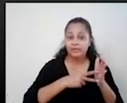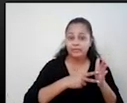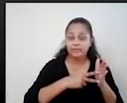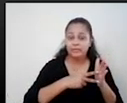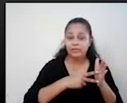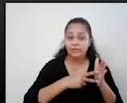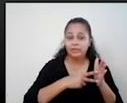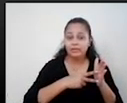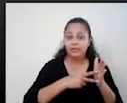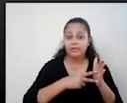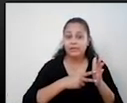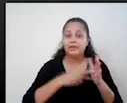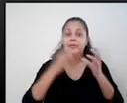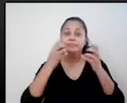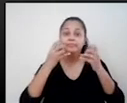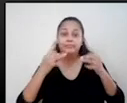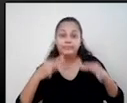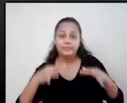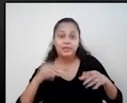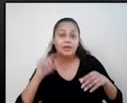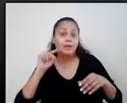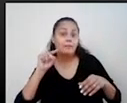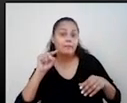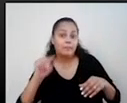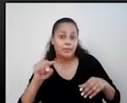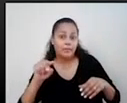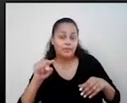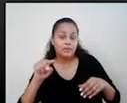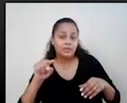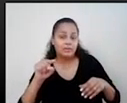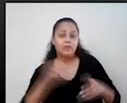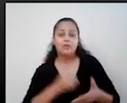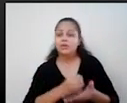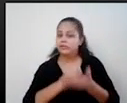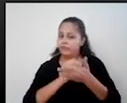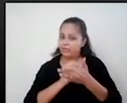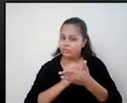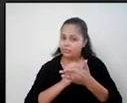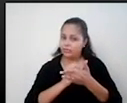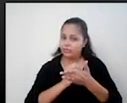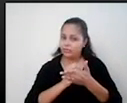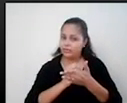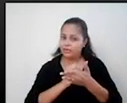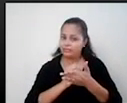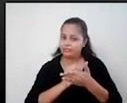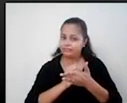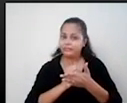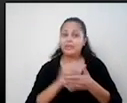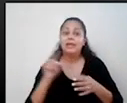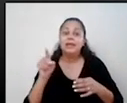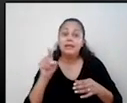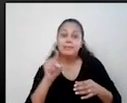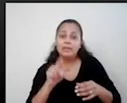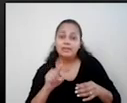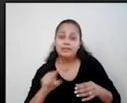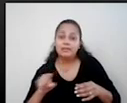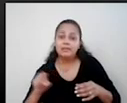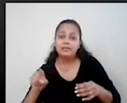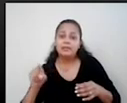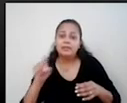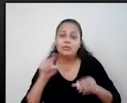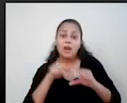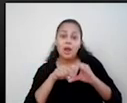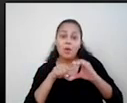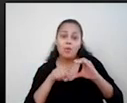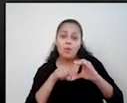sempre aí essa marcação, tá? De pontuação. Tem uma pontuação que vai nos ajudar a identificá-lo. E é para circular o